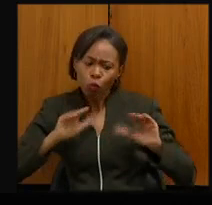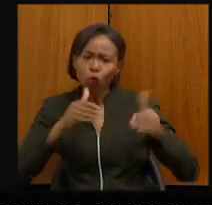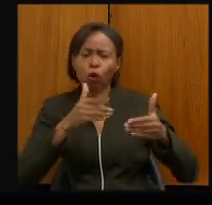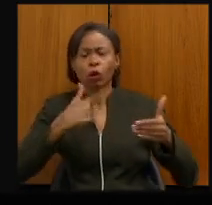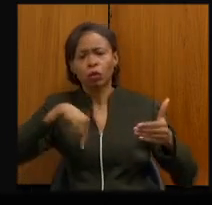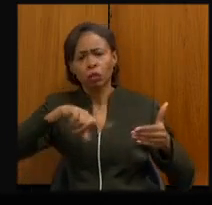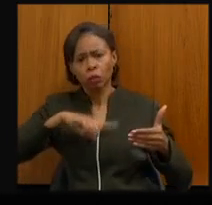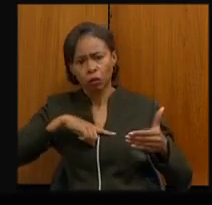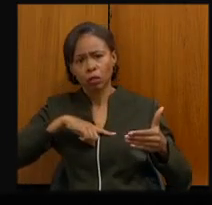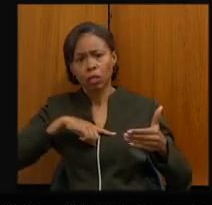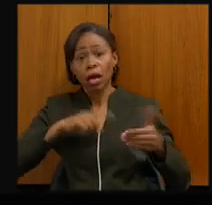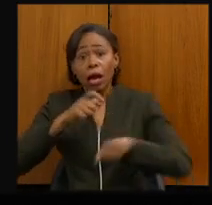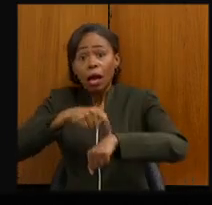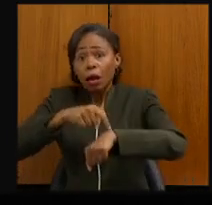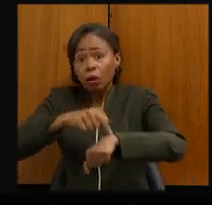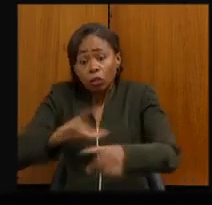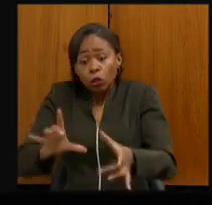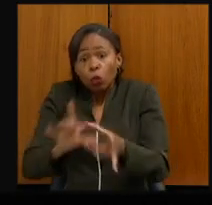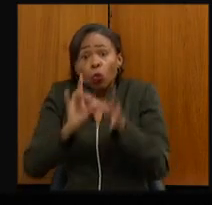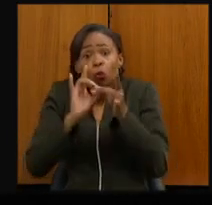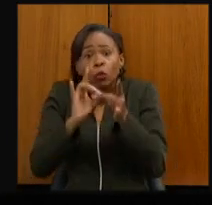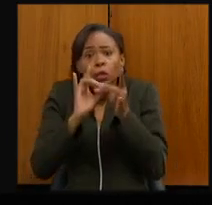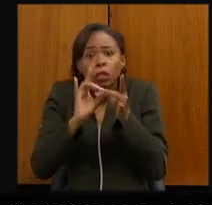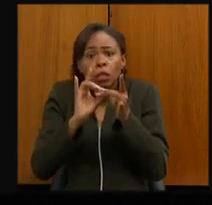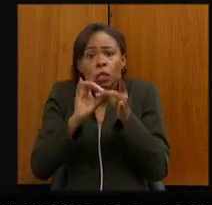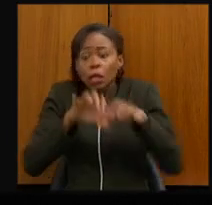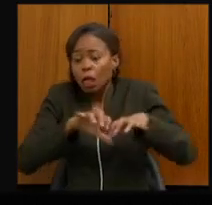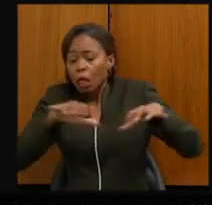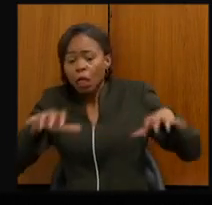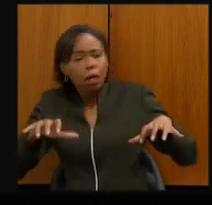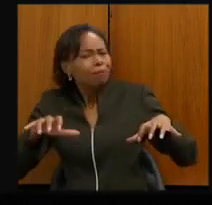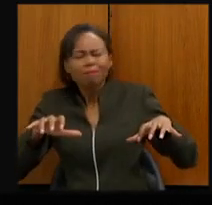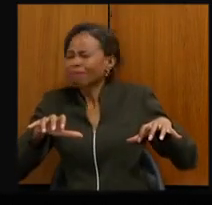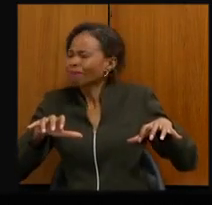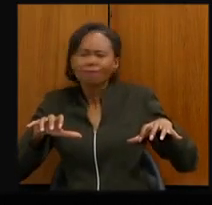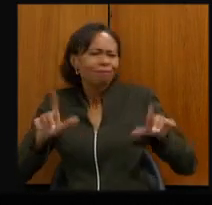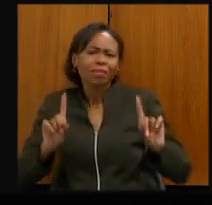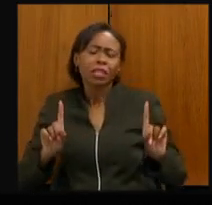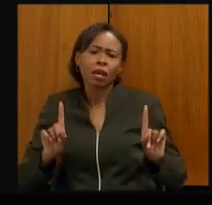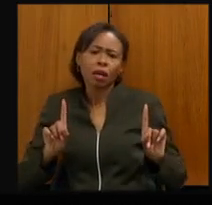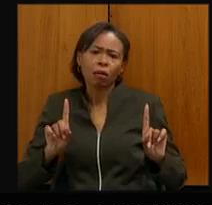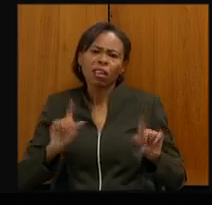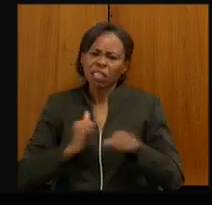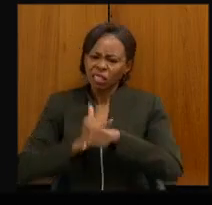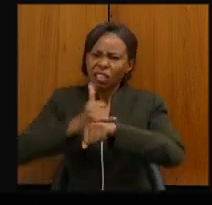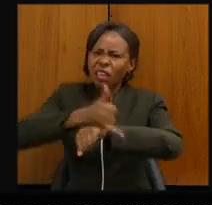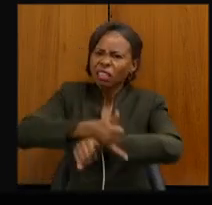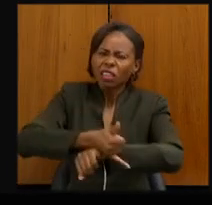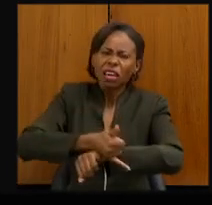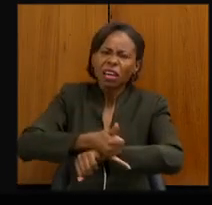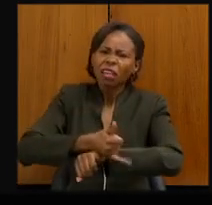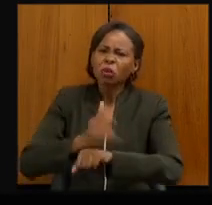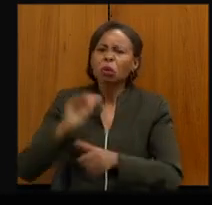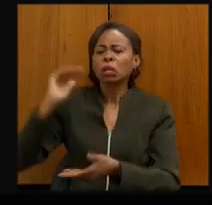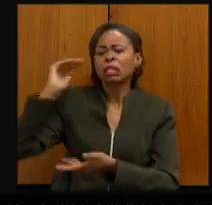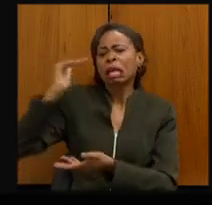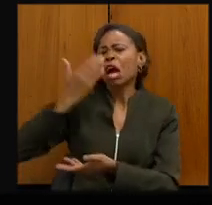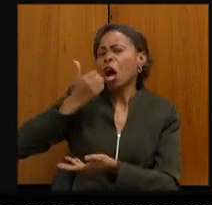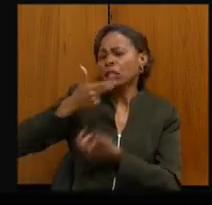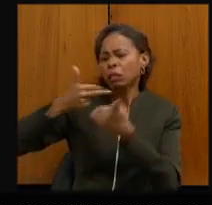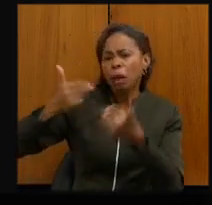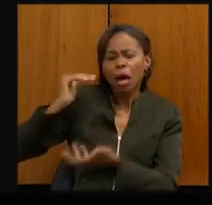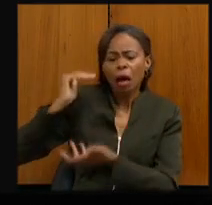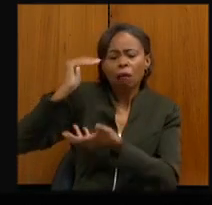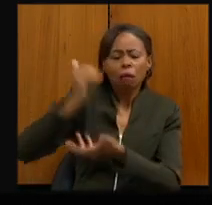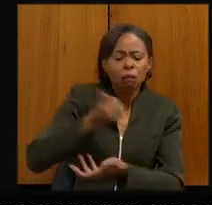unir não é hora mais de se separar não é hora mais a gente se enganado por cesta básica por um